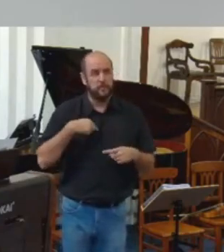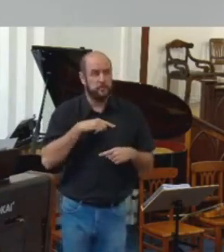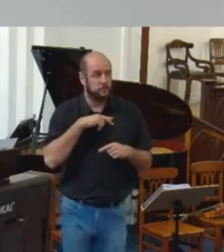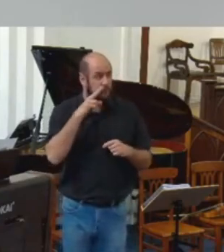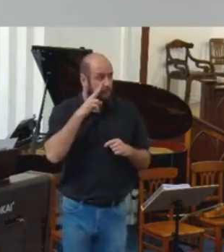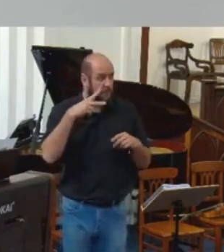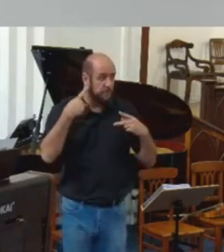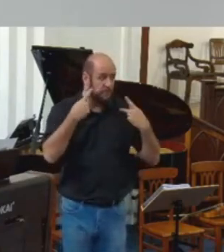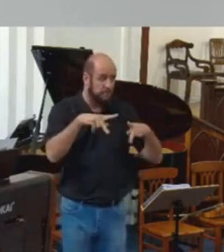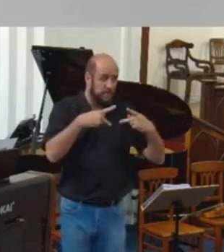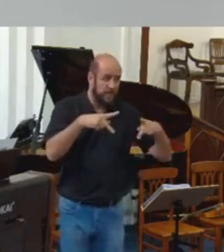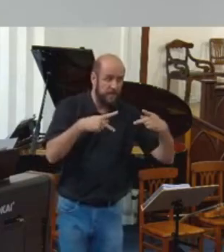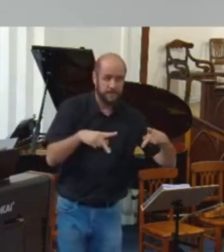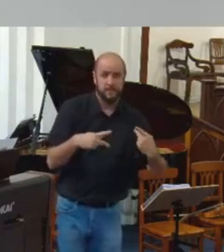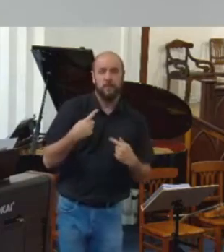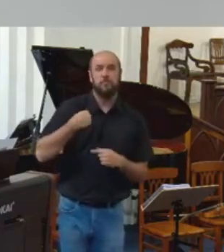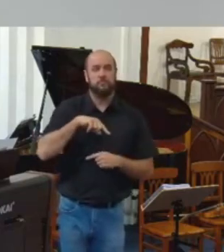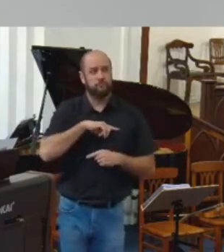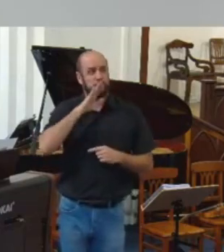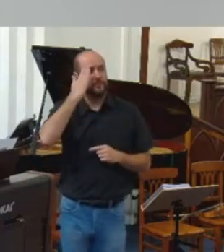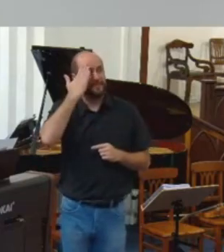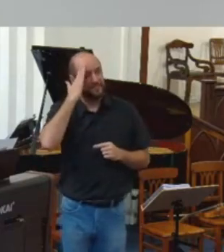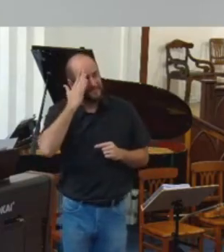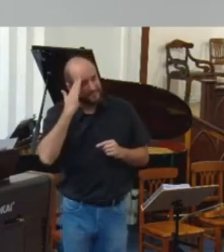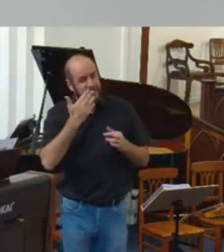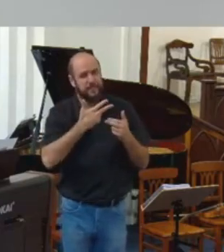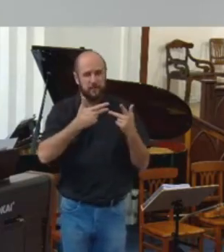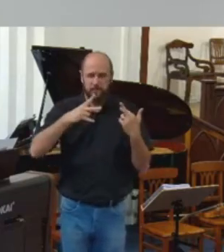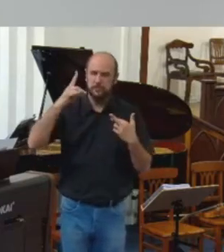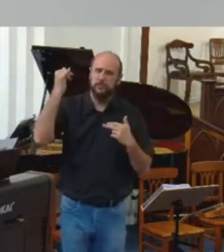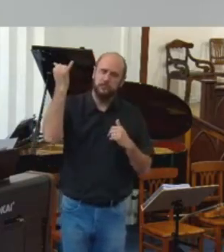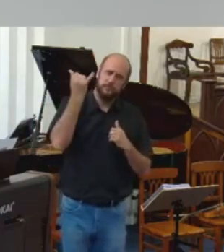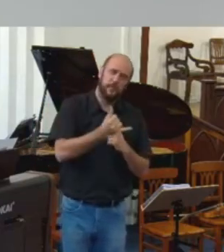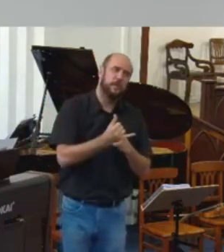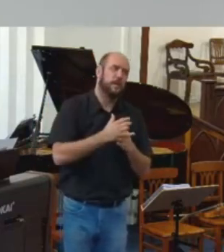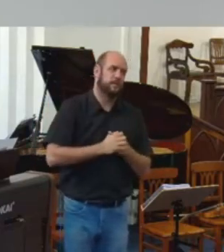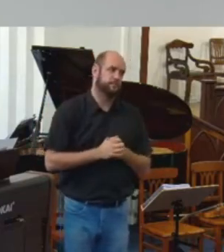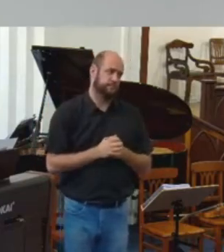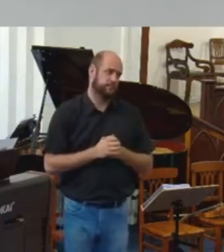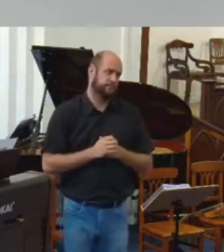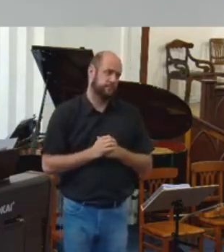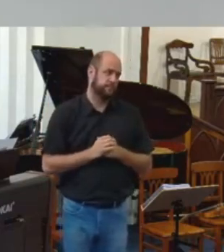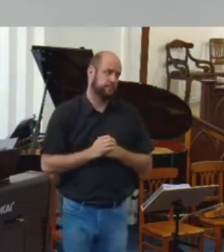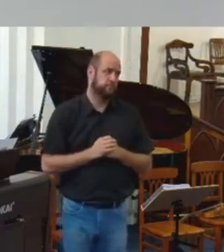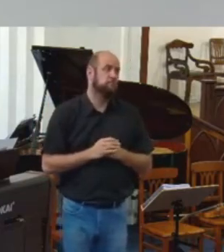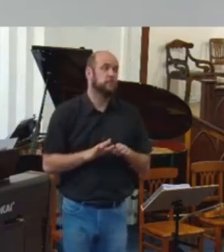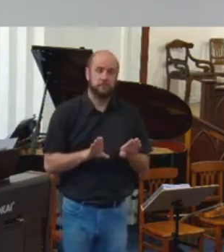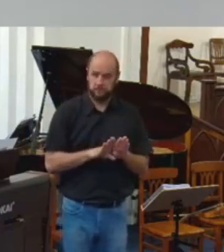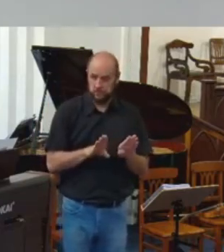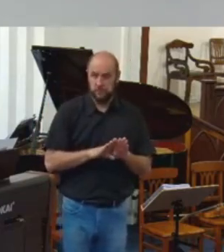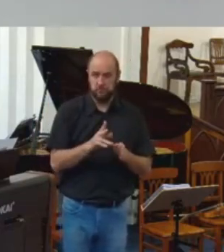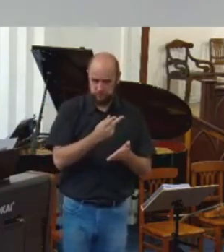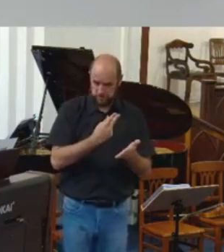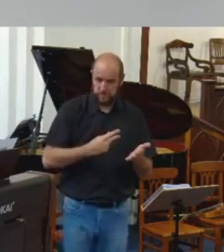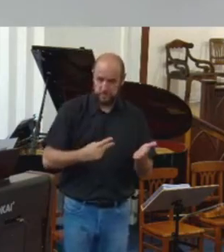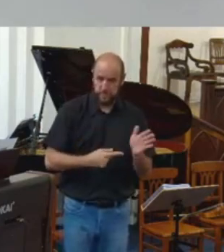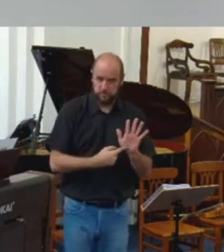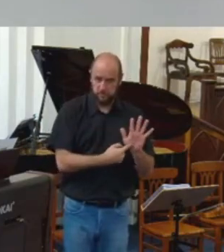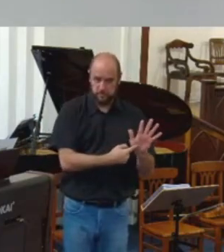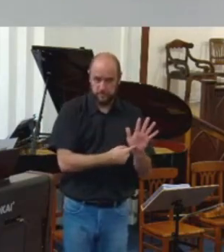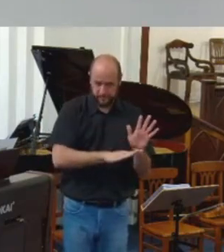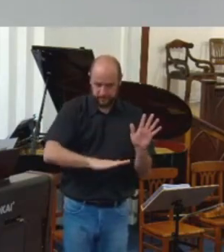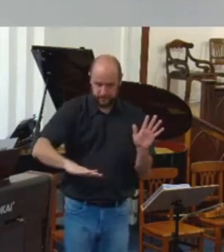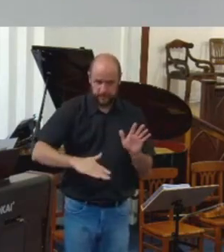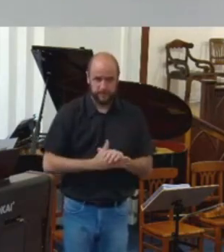ouvindo a exposição bíblica, nós estamos entendendo coisas de Deus para nós. E eles fazem isso também nos seus